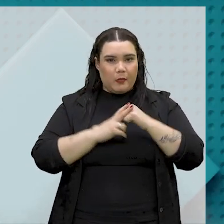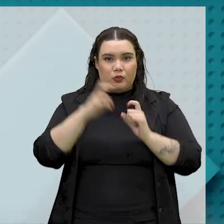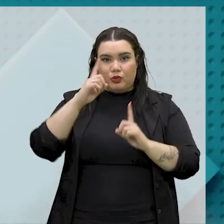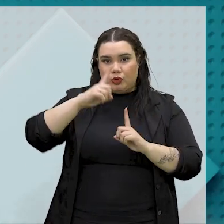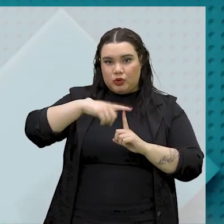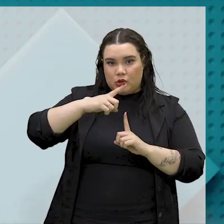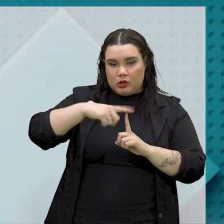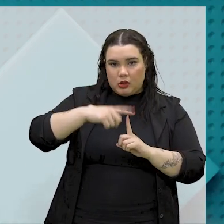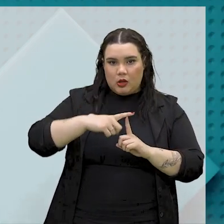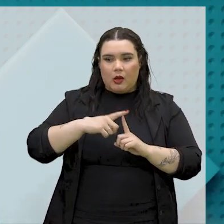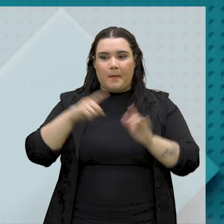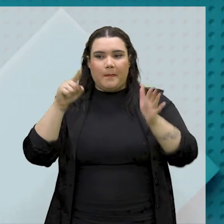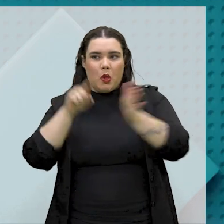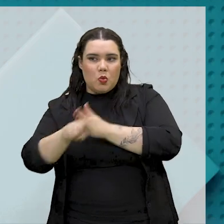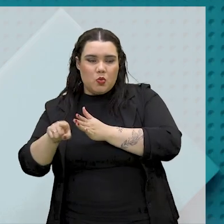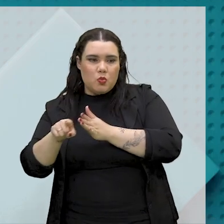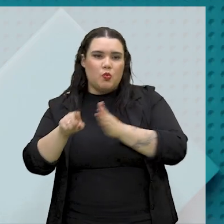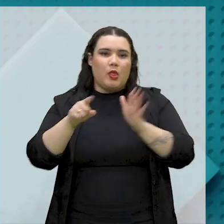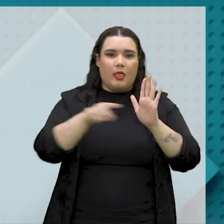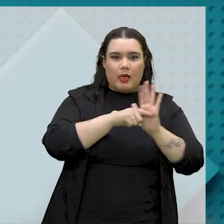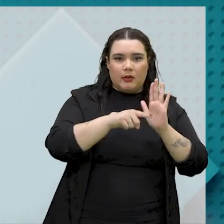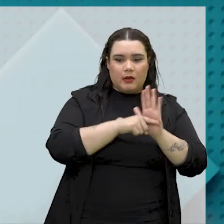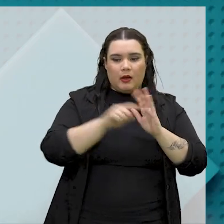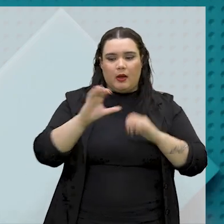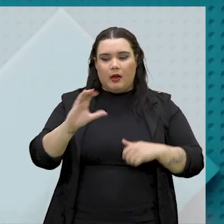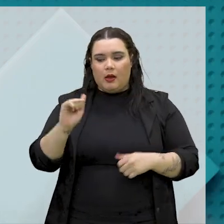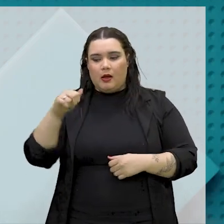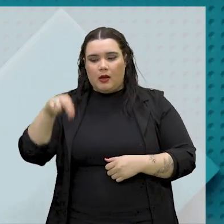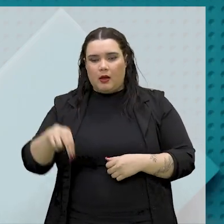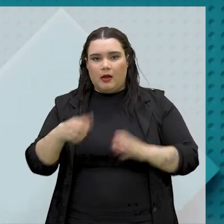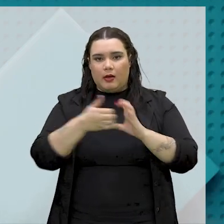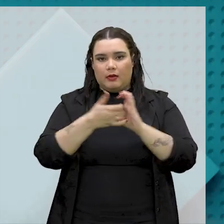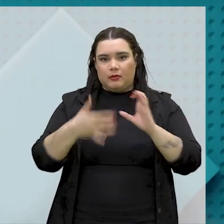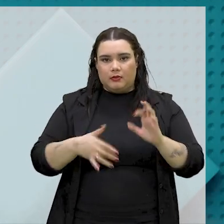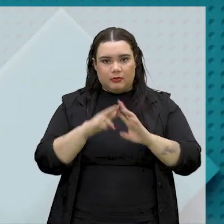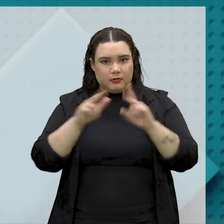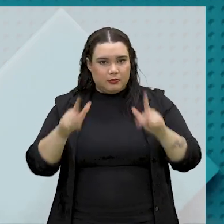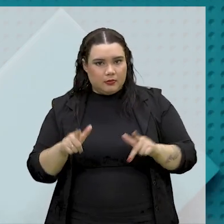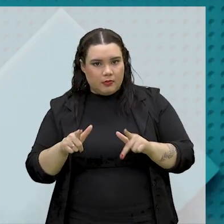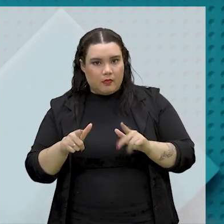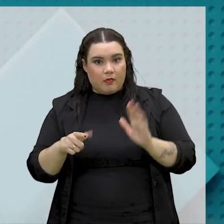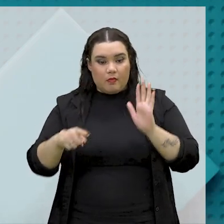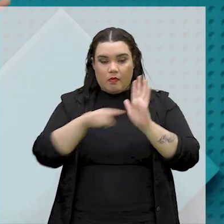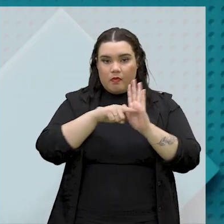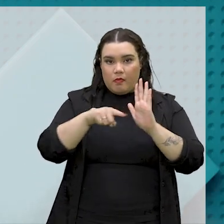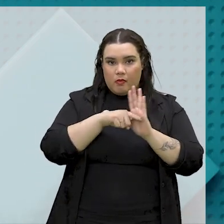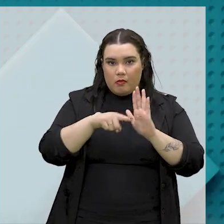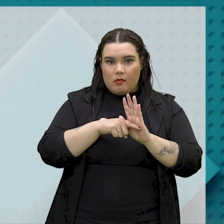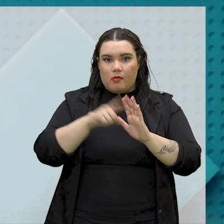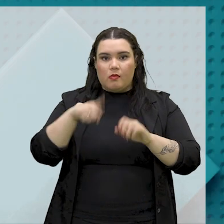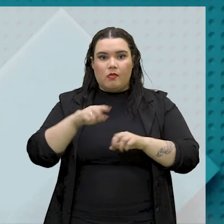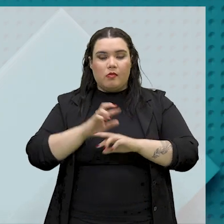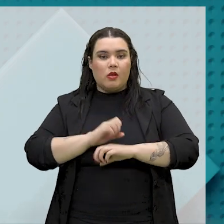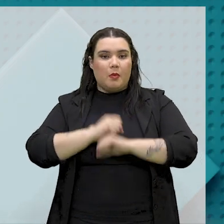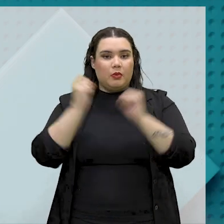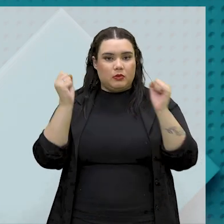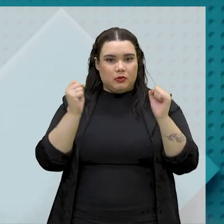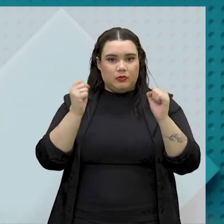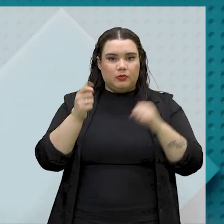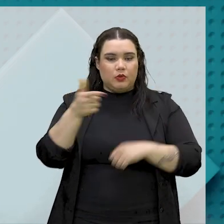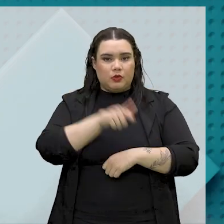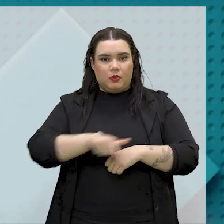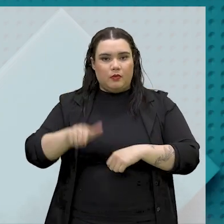interrogativa, esse can traz uma característica diferente. Agora, como negativa, é algo que é impossível. Vejam o